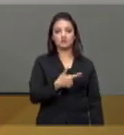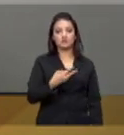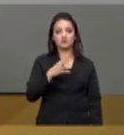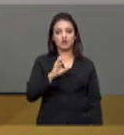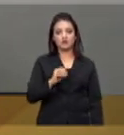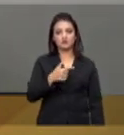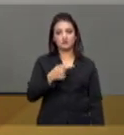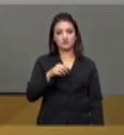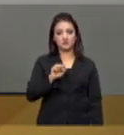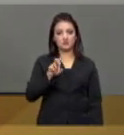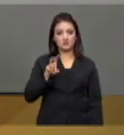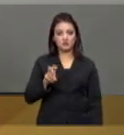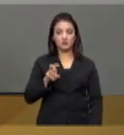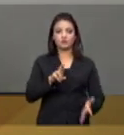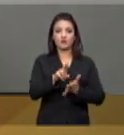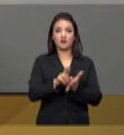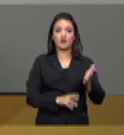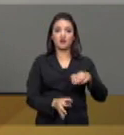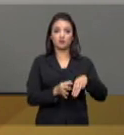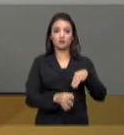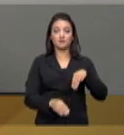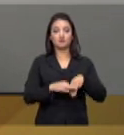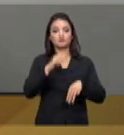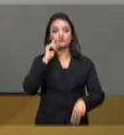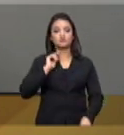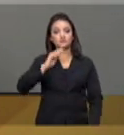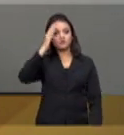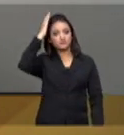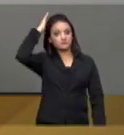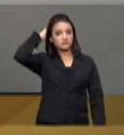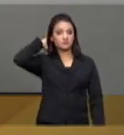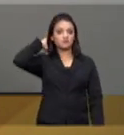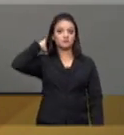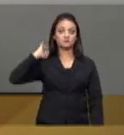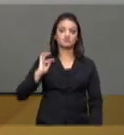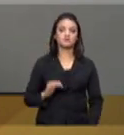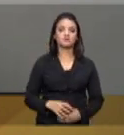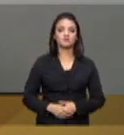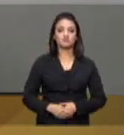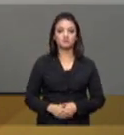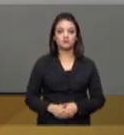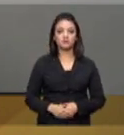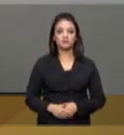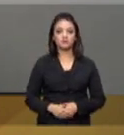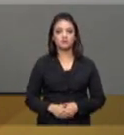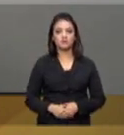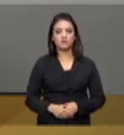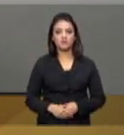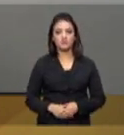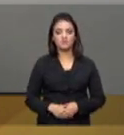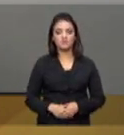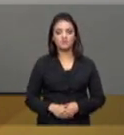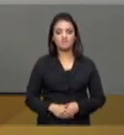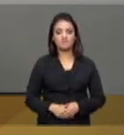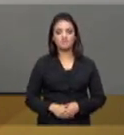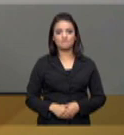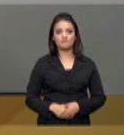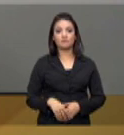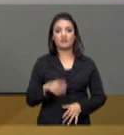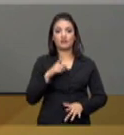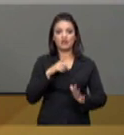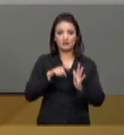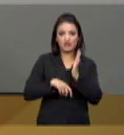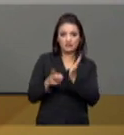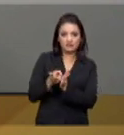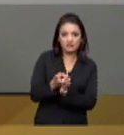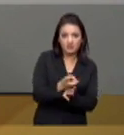240.785, relatado pelo eminente ministro Marco Aurélio, nosso decano, e no qual se tem tributo, base